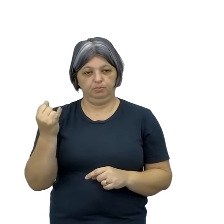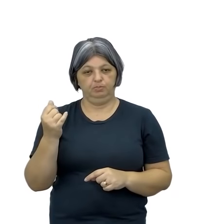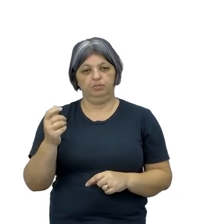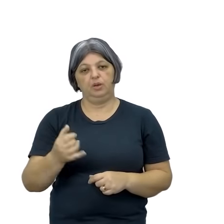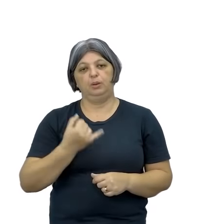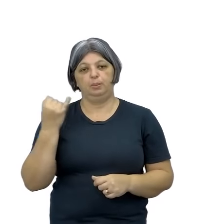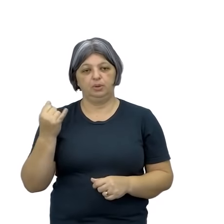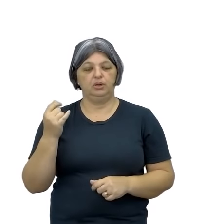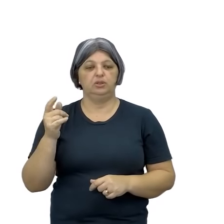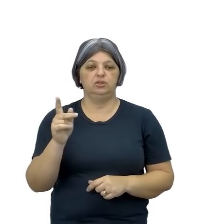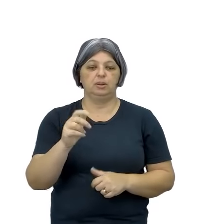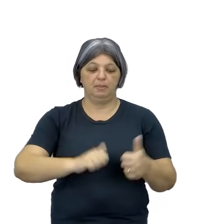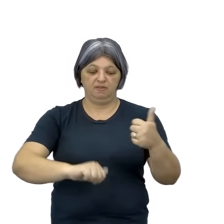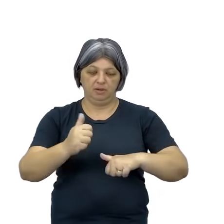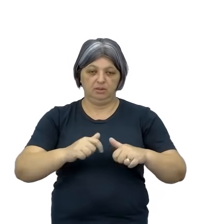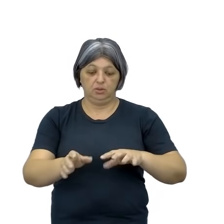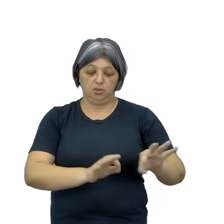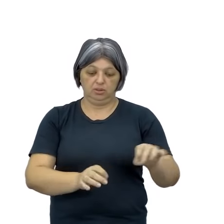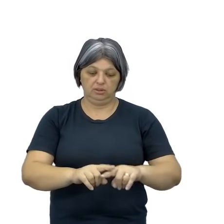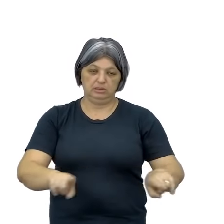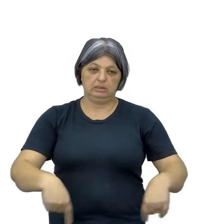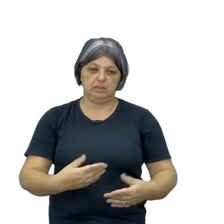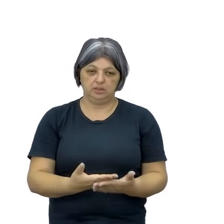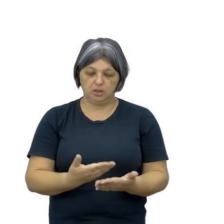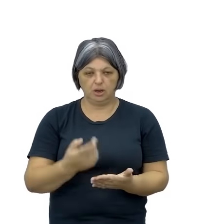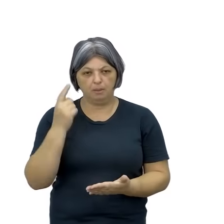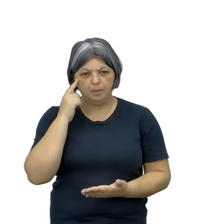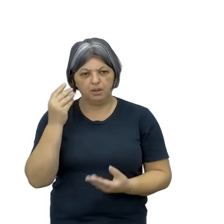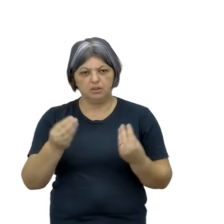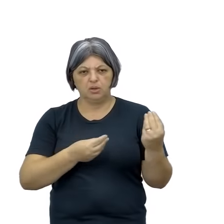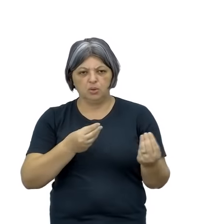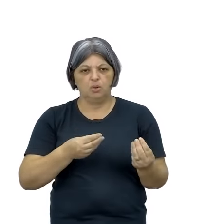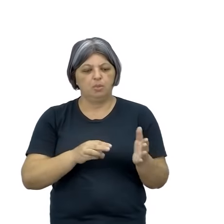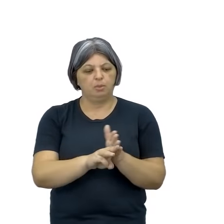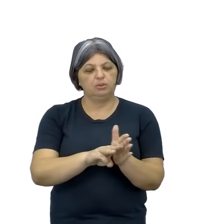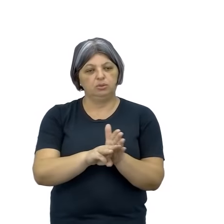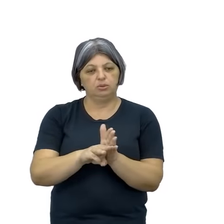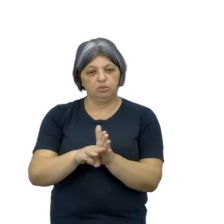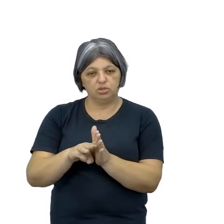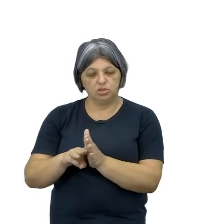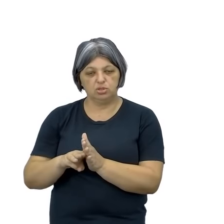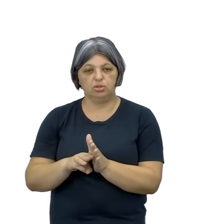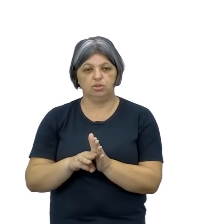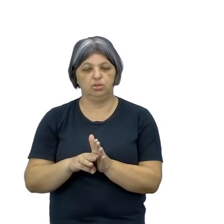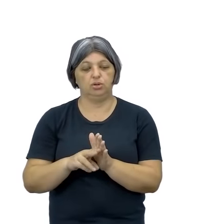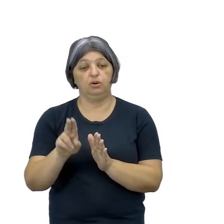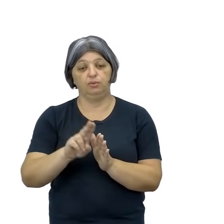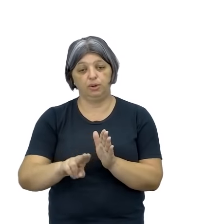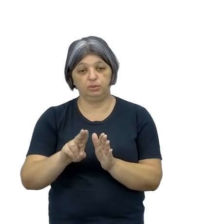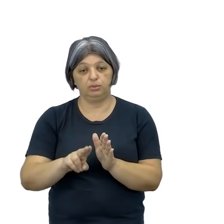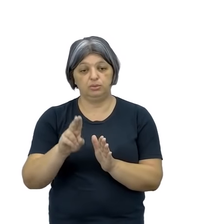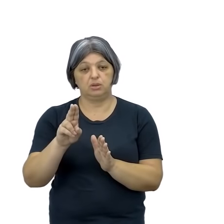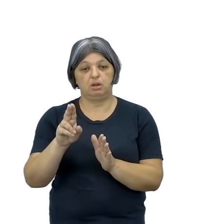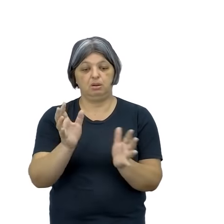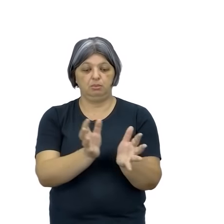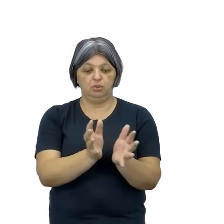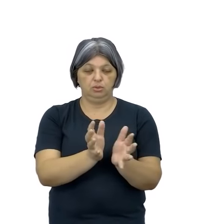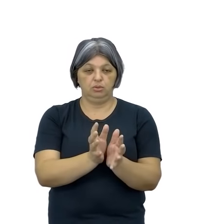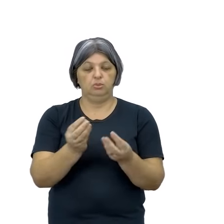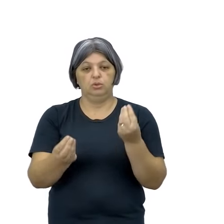avaliação, organiza a sala de aula, ele pensa nas metodologias que vai levar para esses estudantes, a